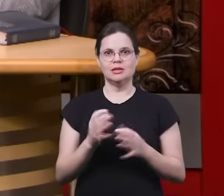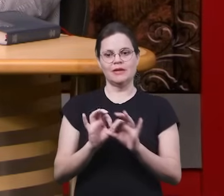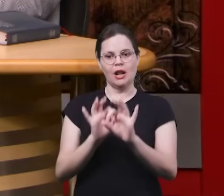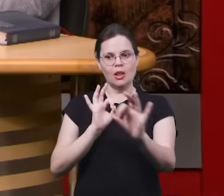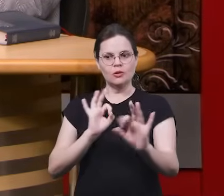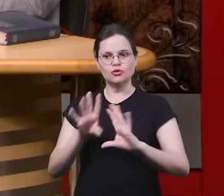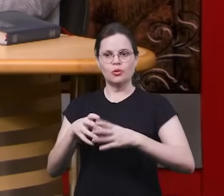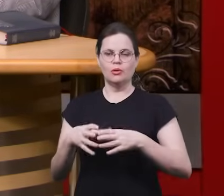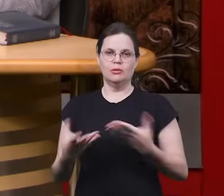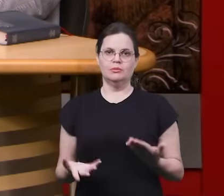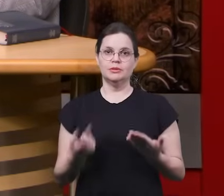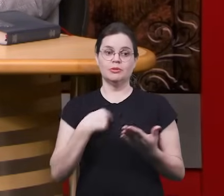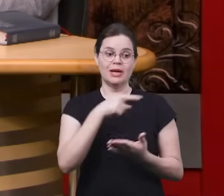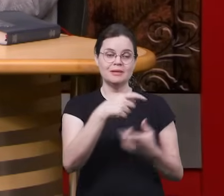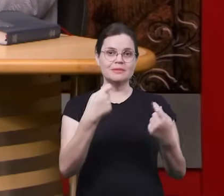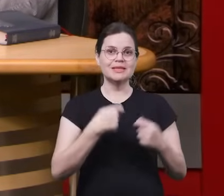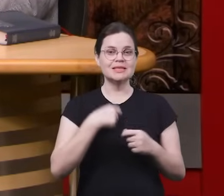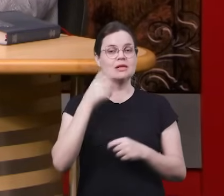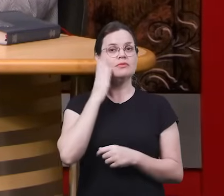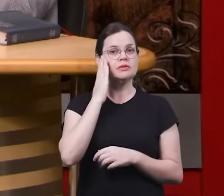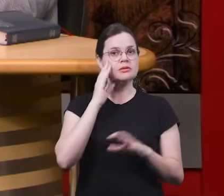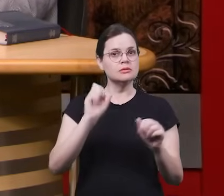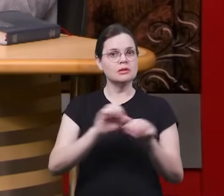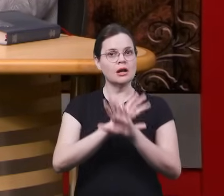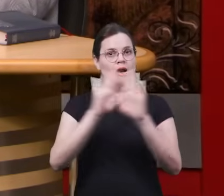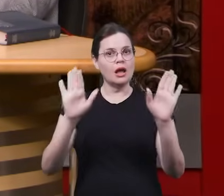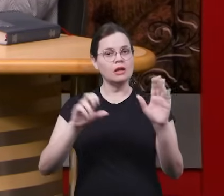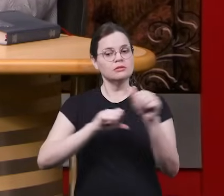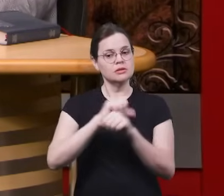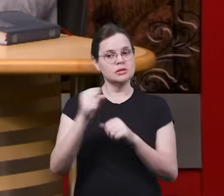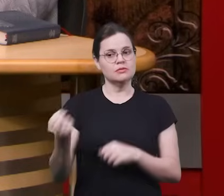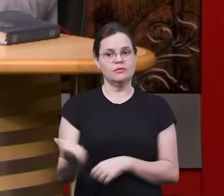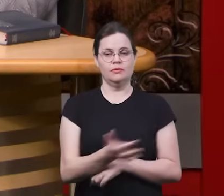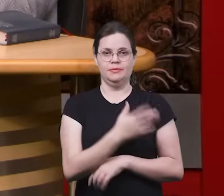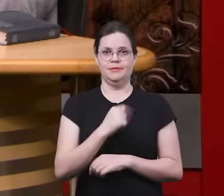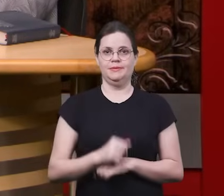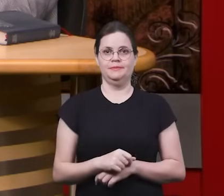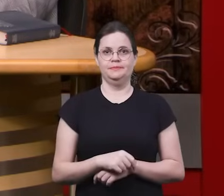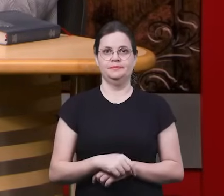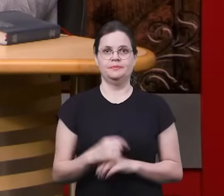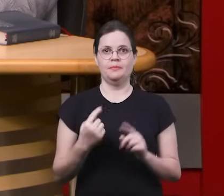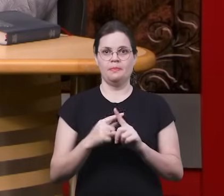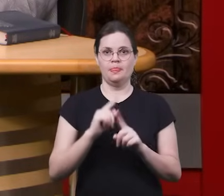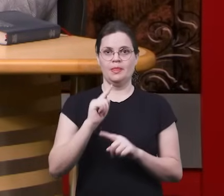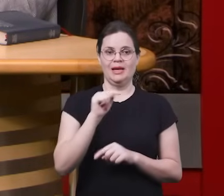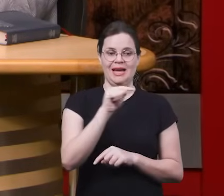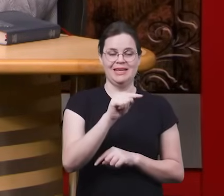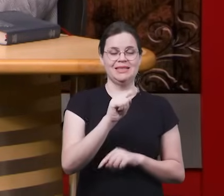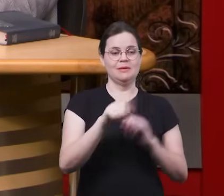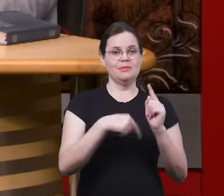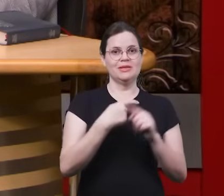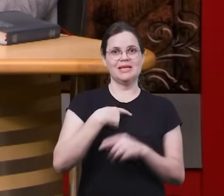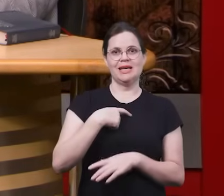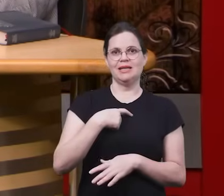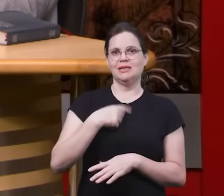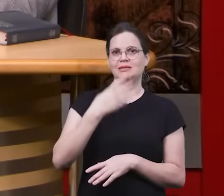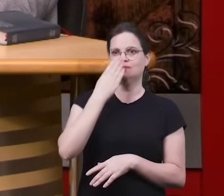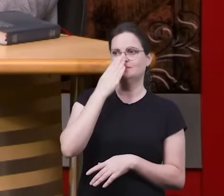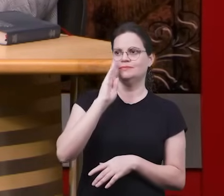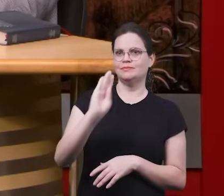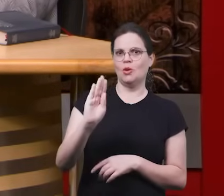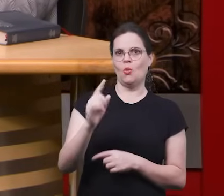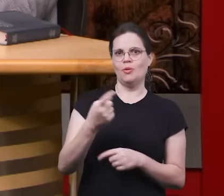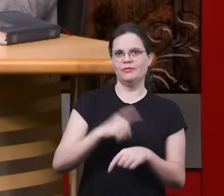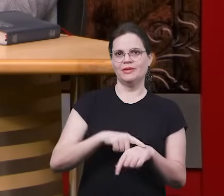diferente. Né? E esse momento dele, né? Quando ele nega 3